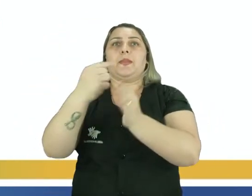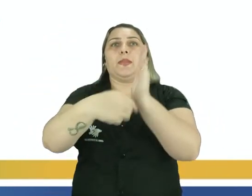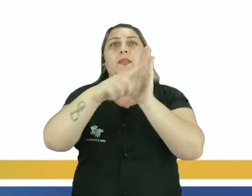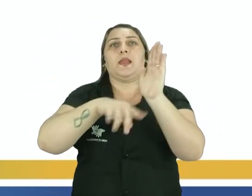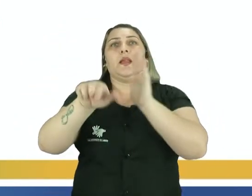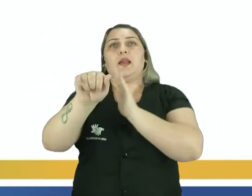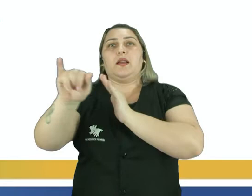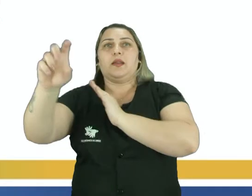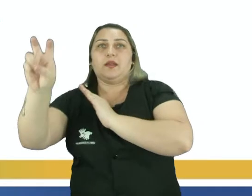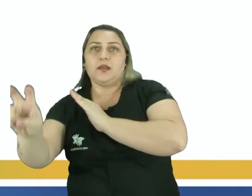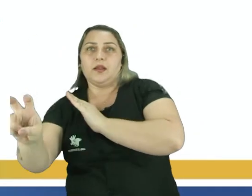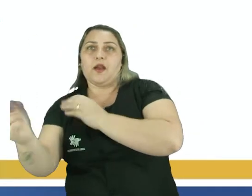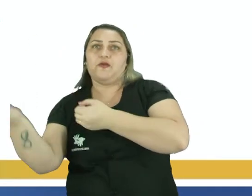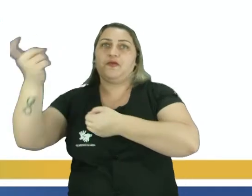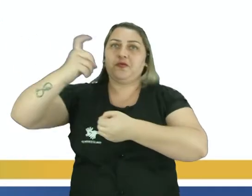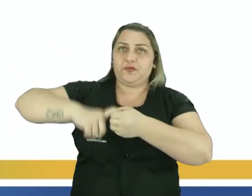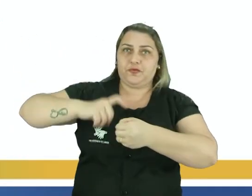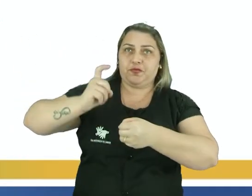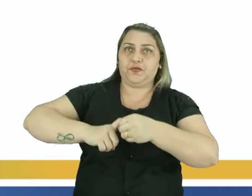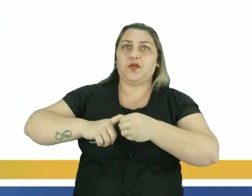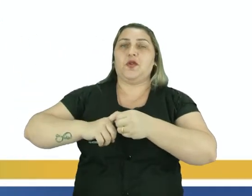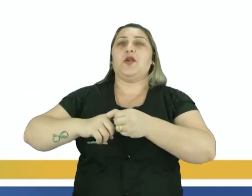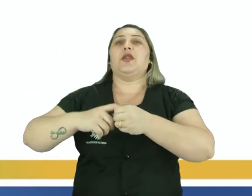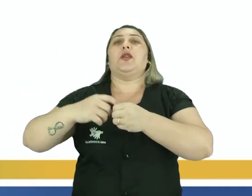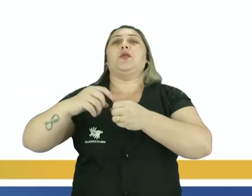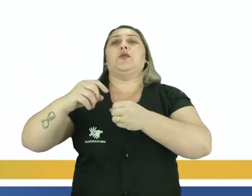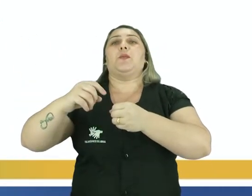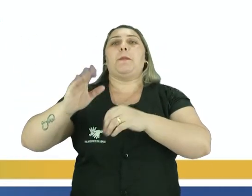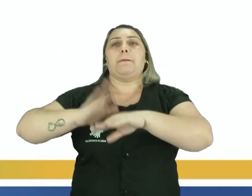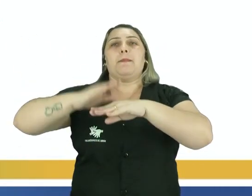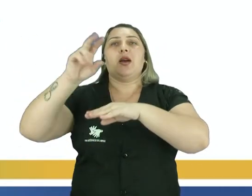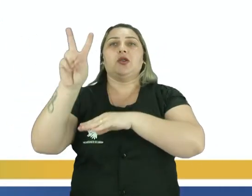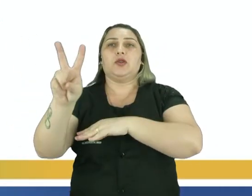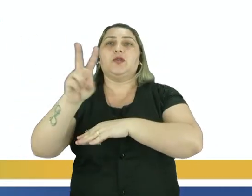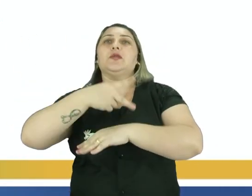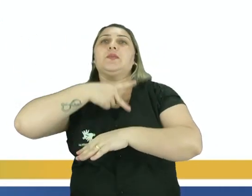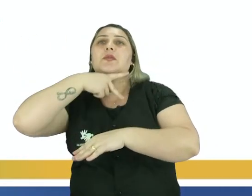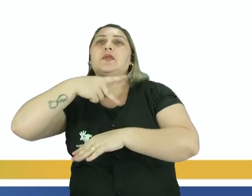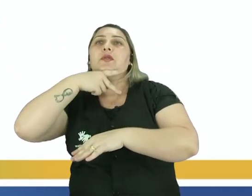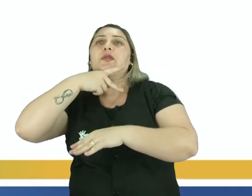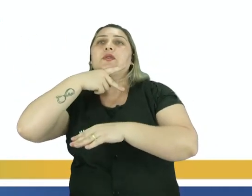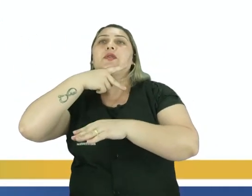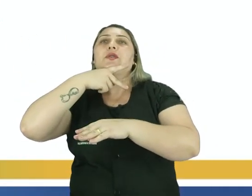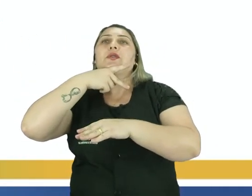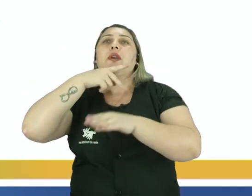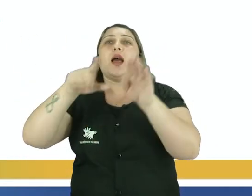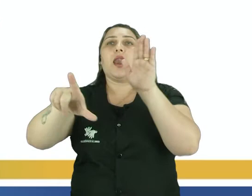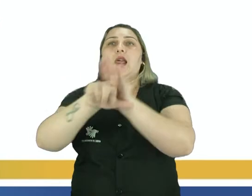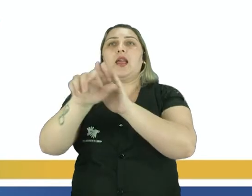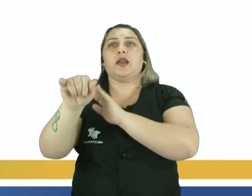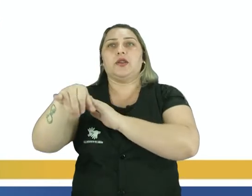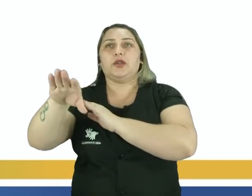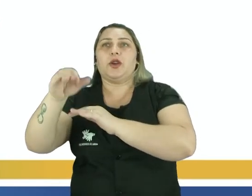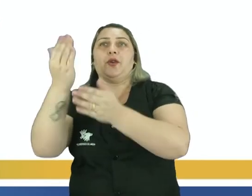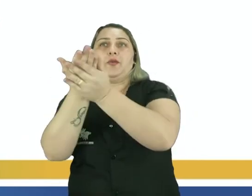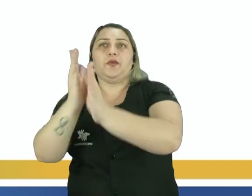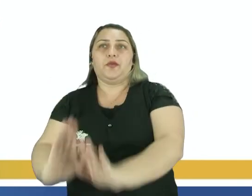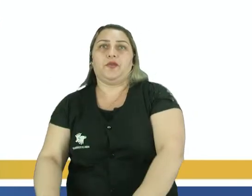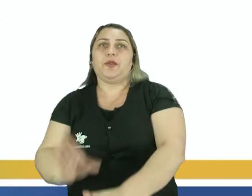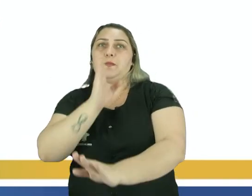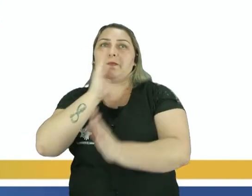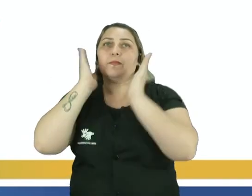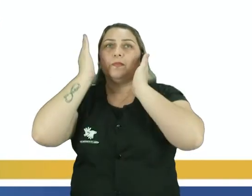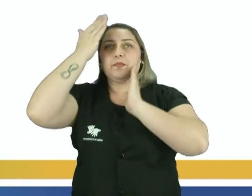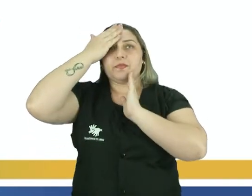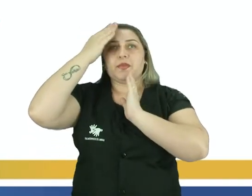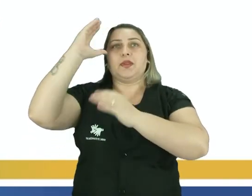AI-5, o retorno do pluripartidarismo, a lei de anistia, o fim da censura prévia aos espetáculos e às publicações.